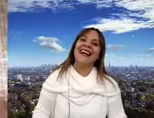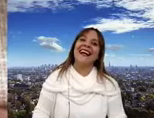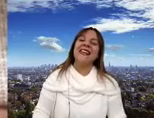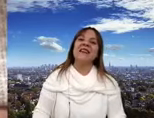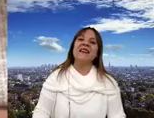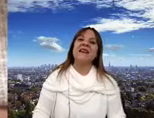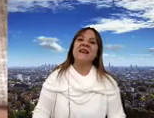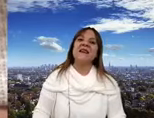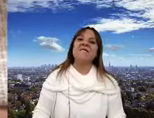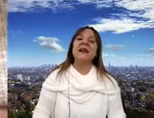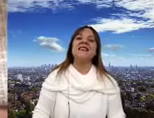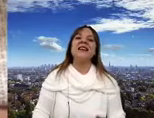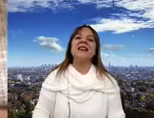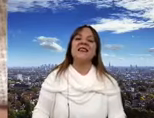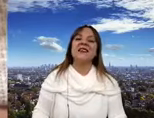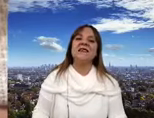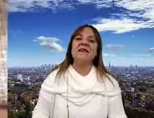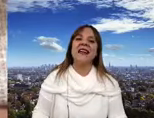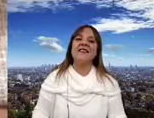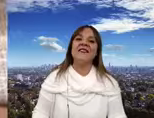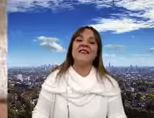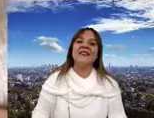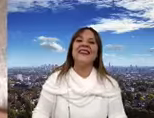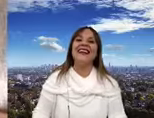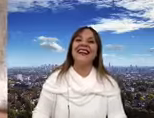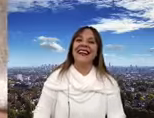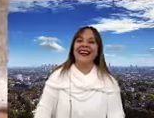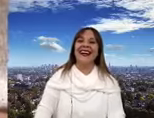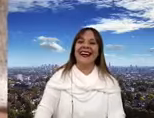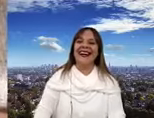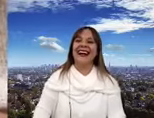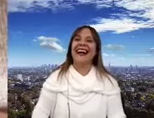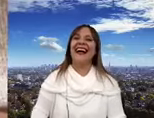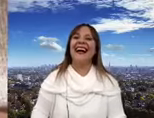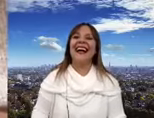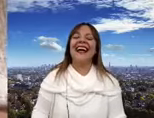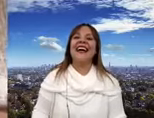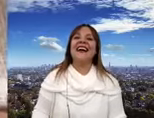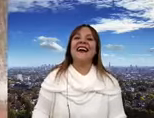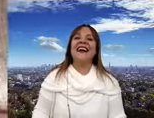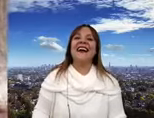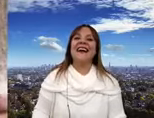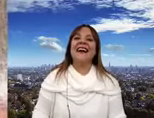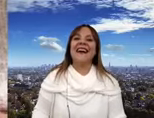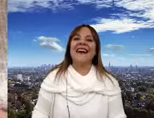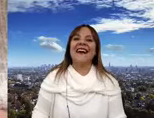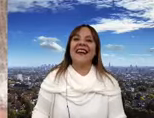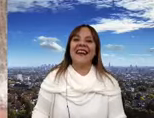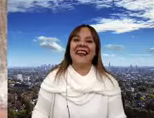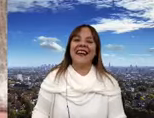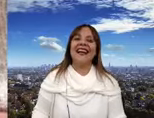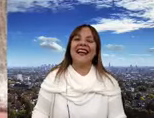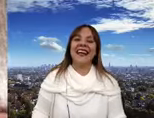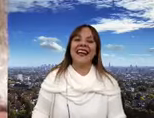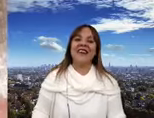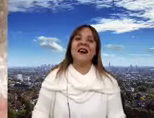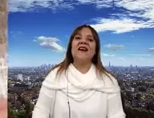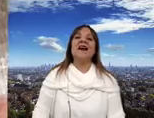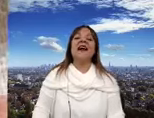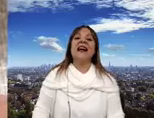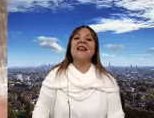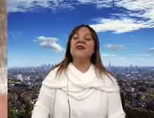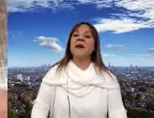Deus. Prazer te Prazer receber, viu? é meu, apesar de eu não ser feltreiro, né? Mas estamos aqui.